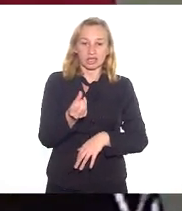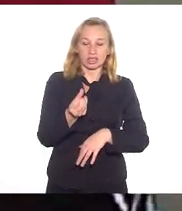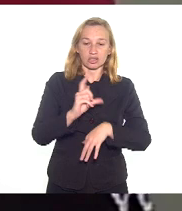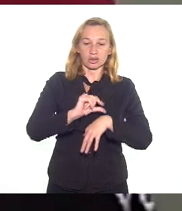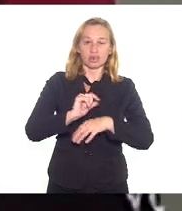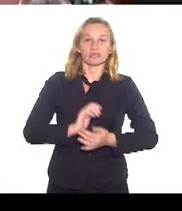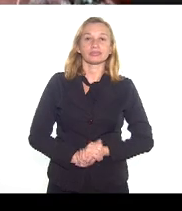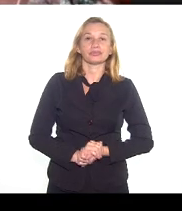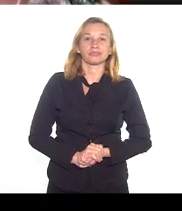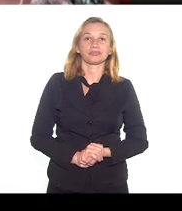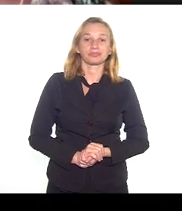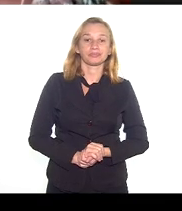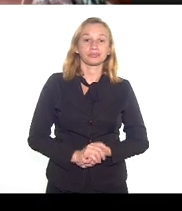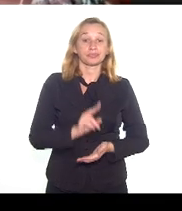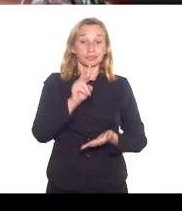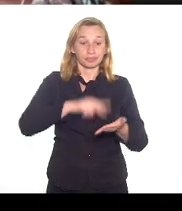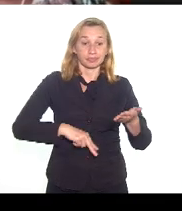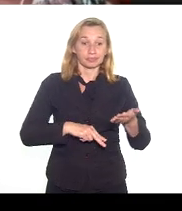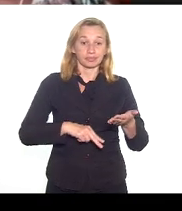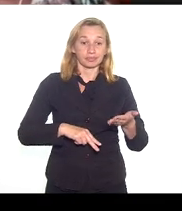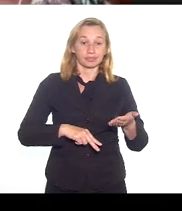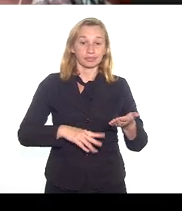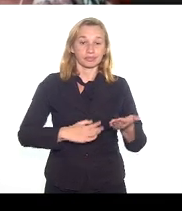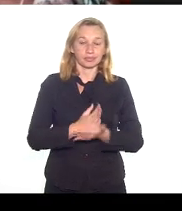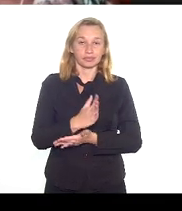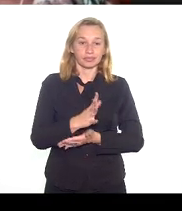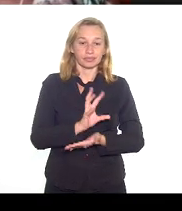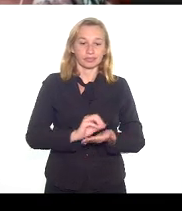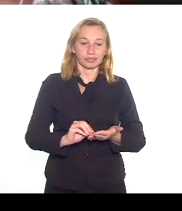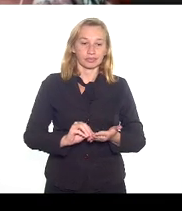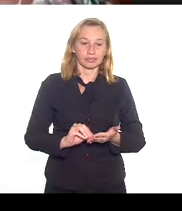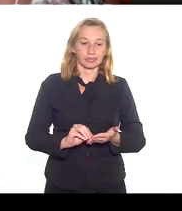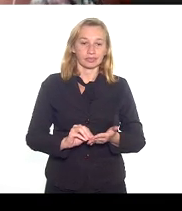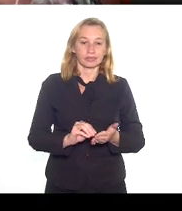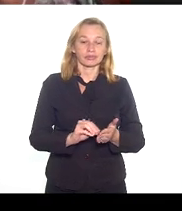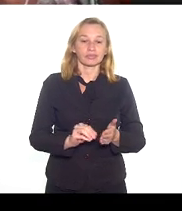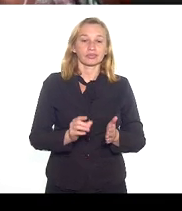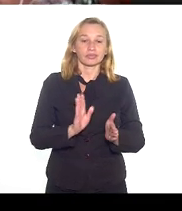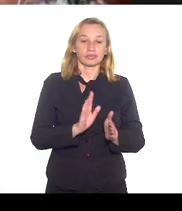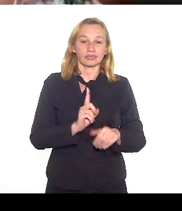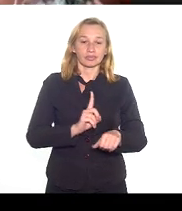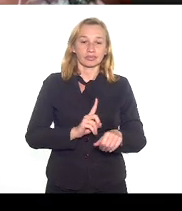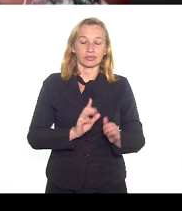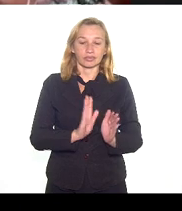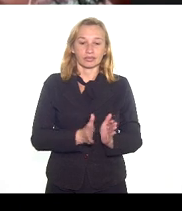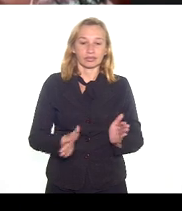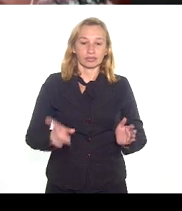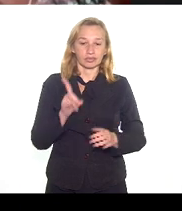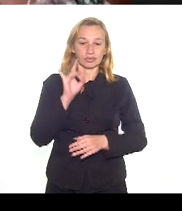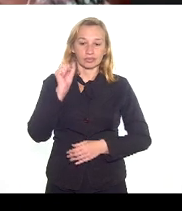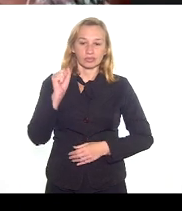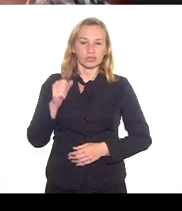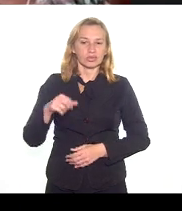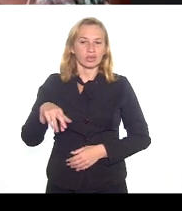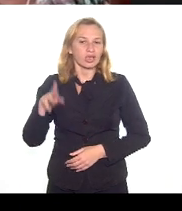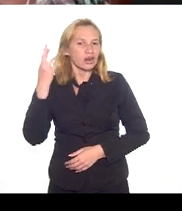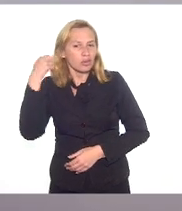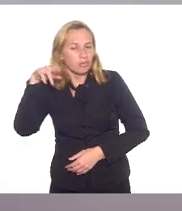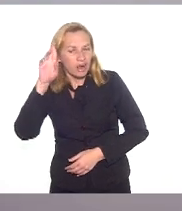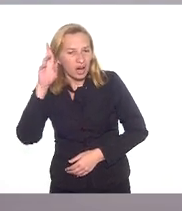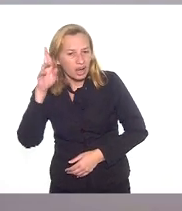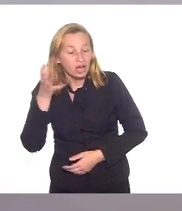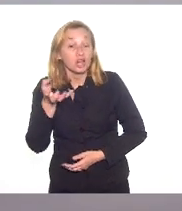horas. Lida e aprovada a ata, passa-se a ordem do dia. Eliomar? Pois não, eu